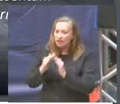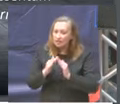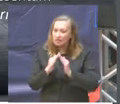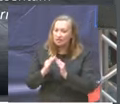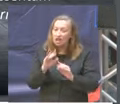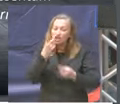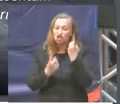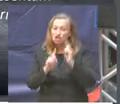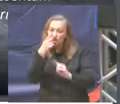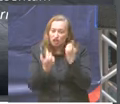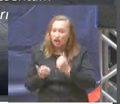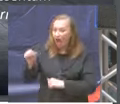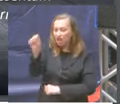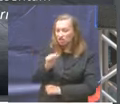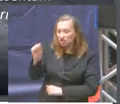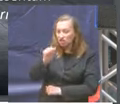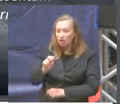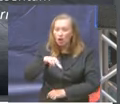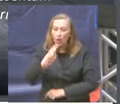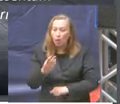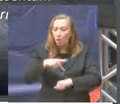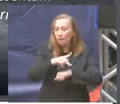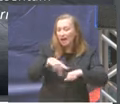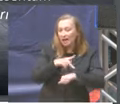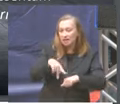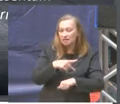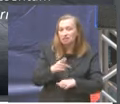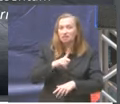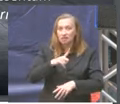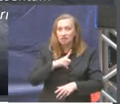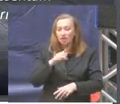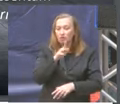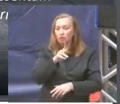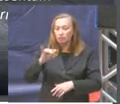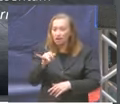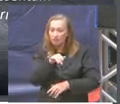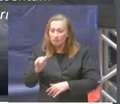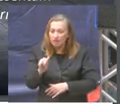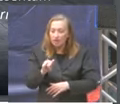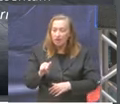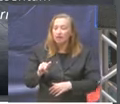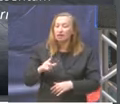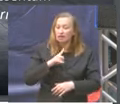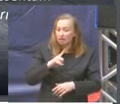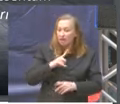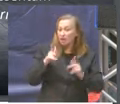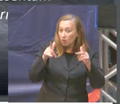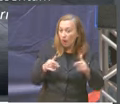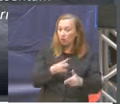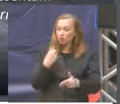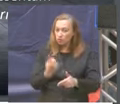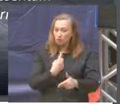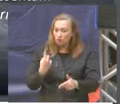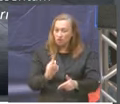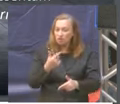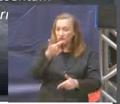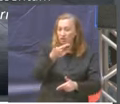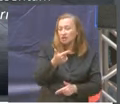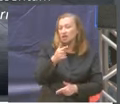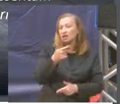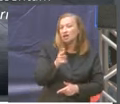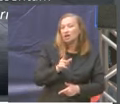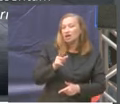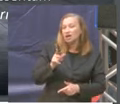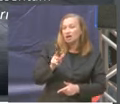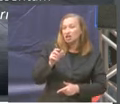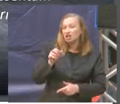Chile, Argentina, ou países que têm o PIB parecido com o nosso, como África do Sul e Turquia, eles reciclam 16% dos seus resíduos,